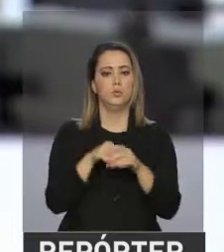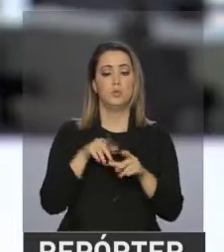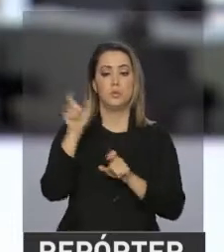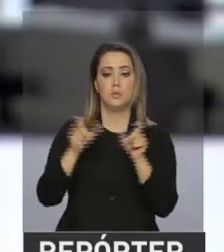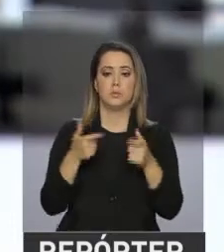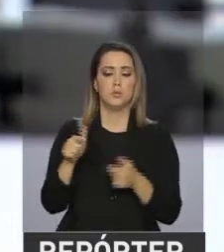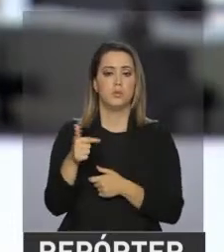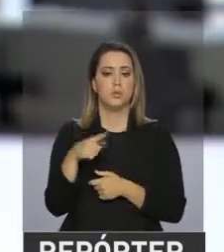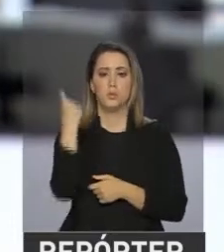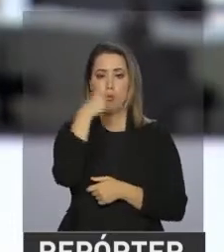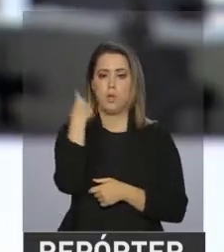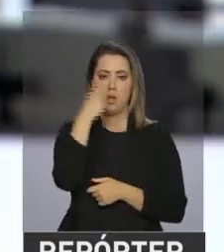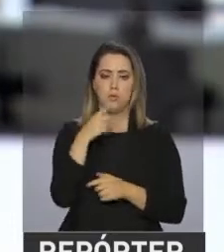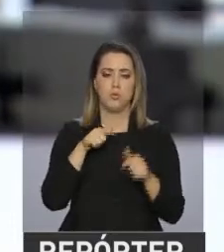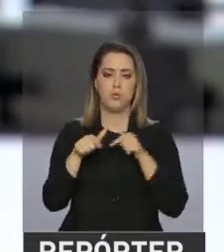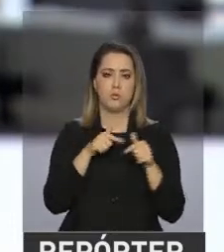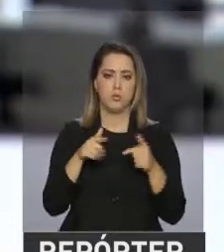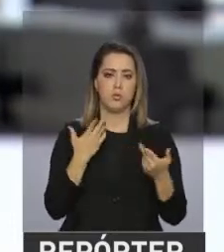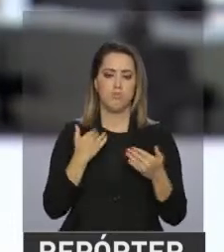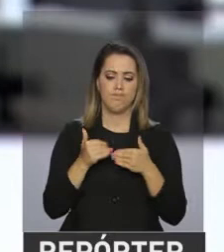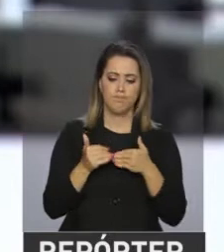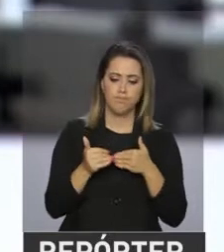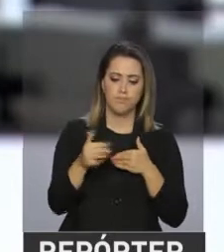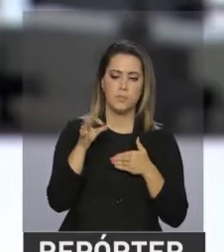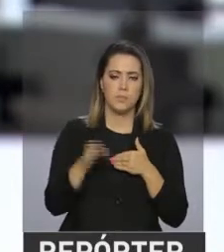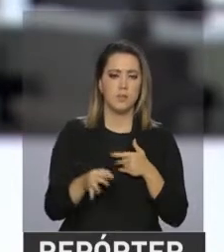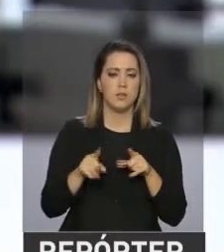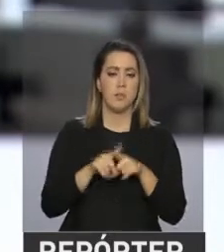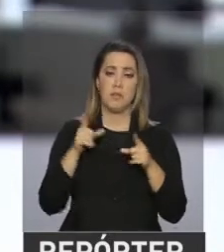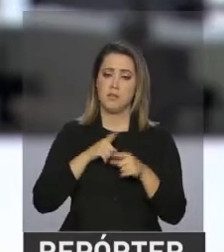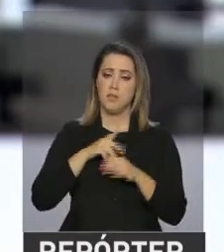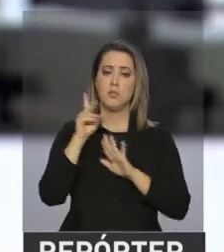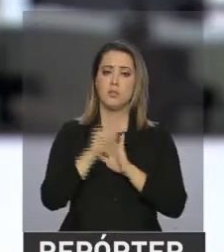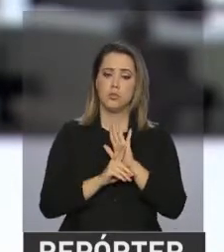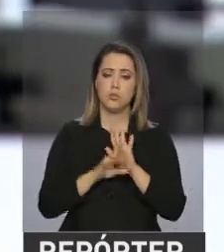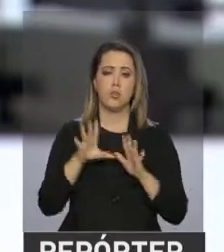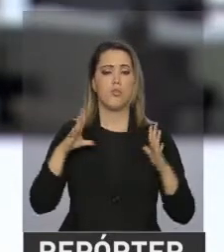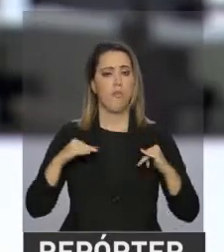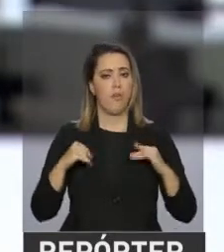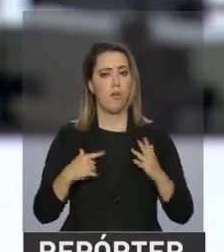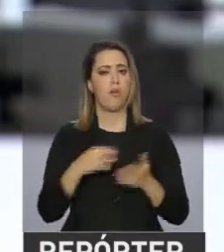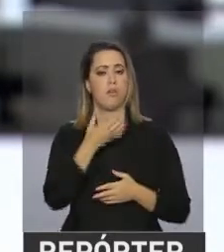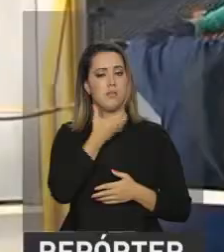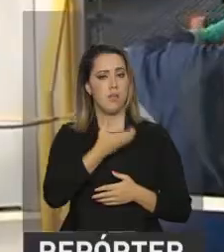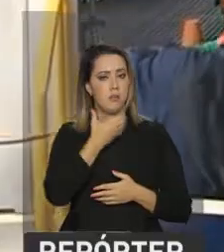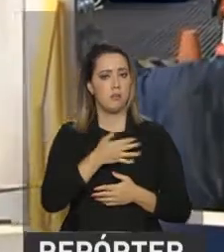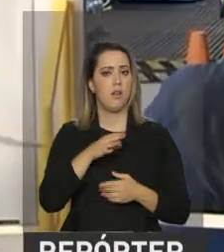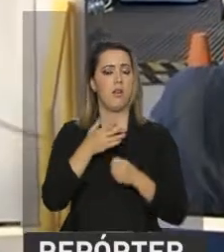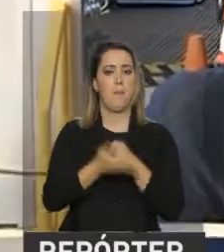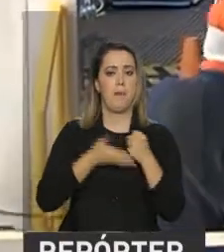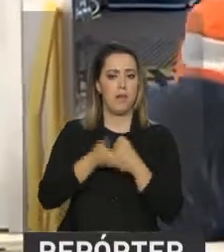que não têm uma jornada de trabalho contínuo mas que tem sim direita sérias têm direito a salário mínimo tem 30